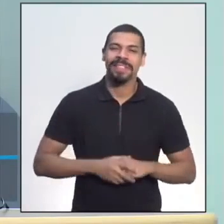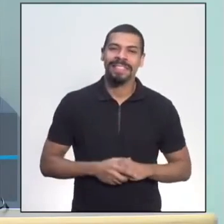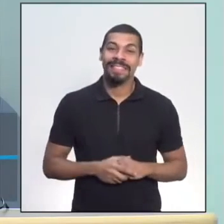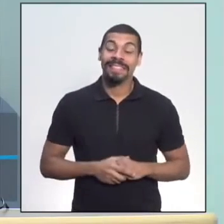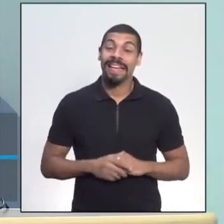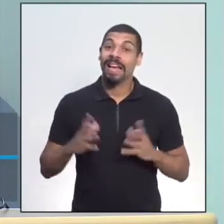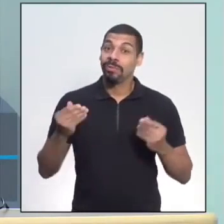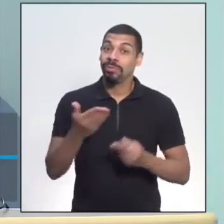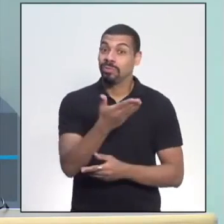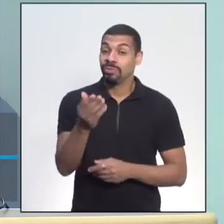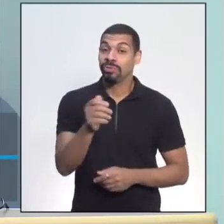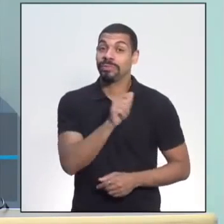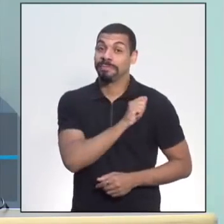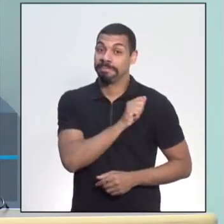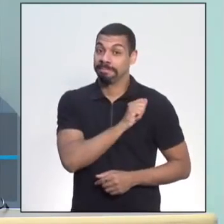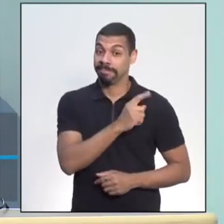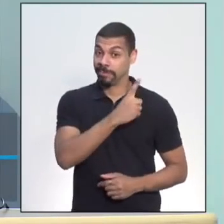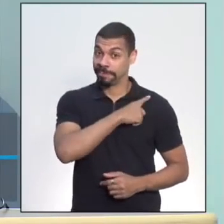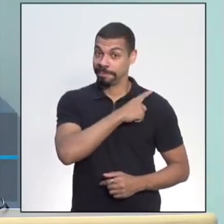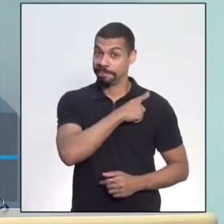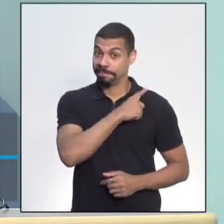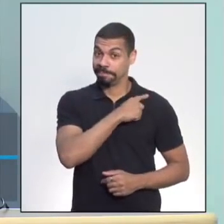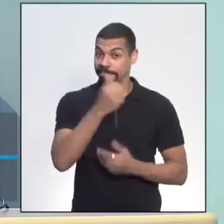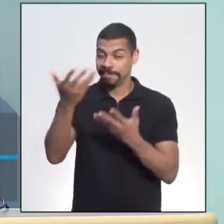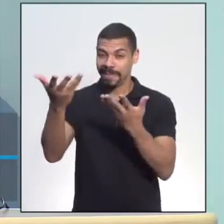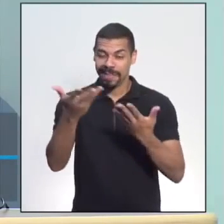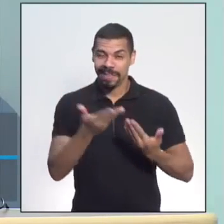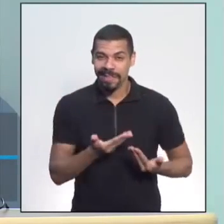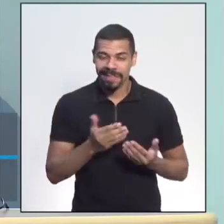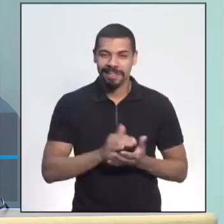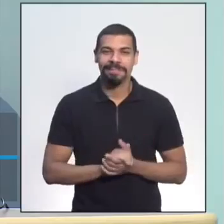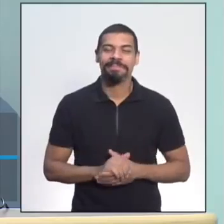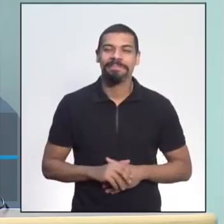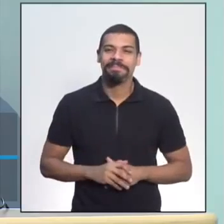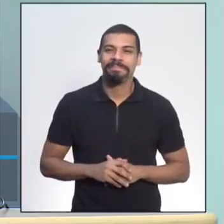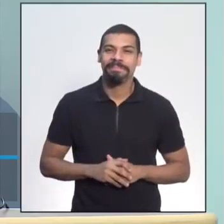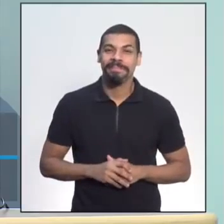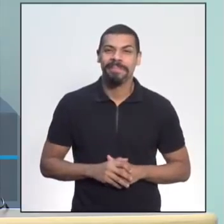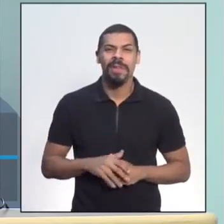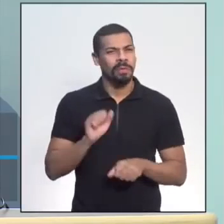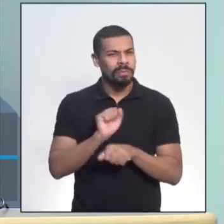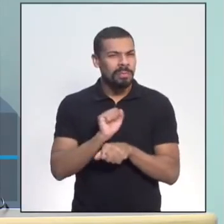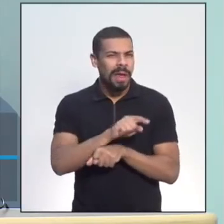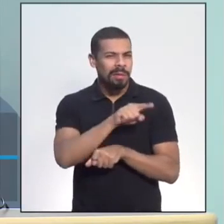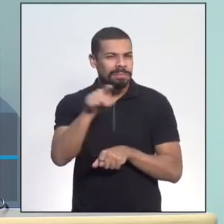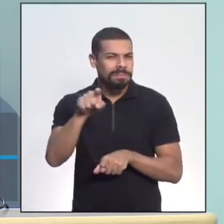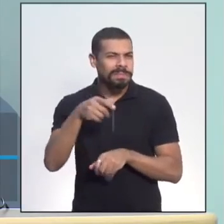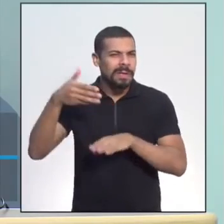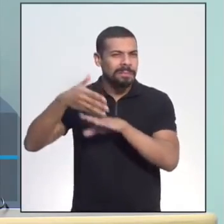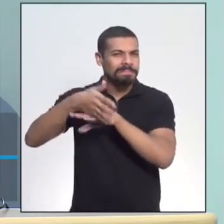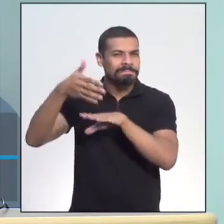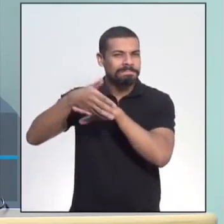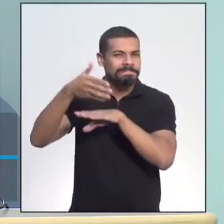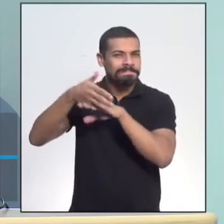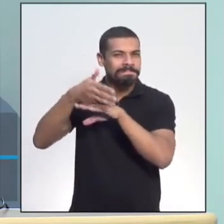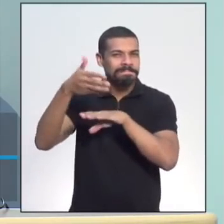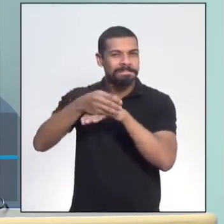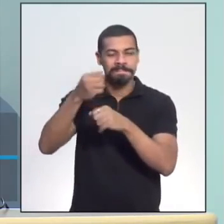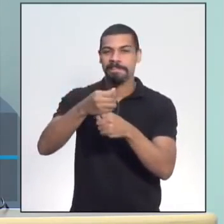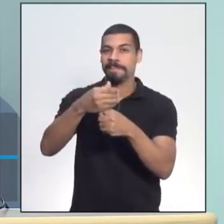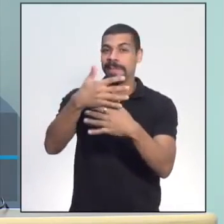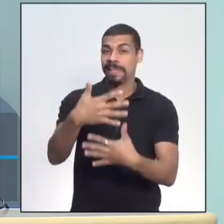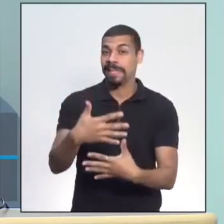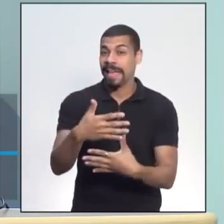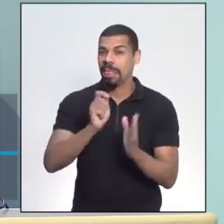Boa tarde, alunos da primeira série do ensino médio. Sejam todos bem-vindos. Eu vou esperar a participação de vocês no